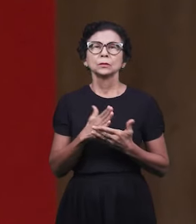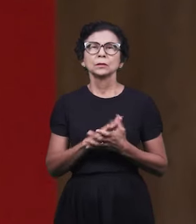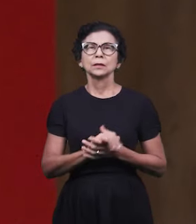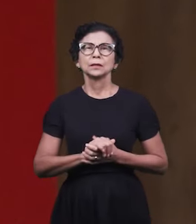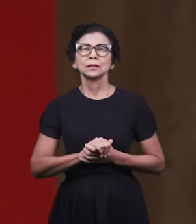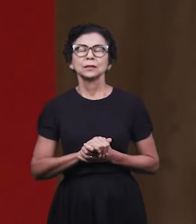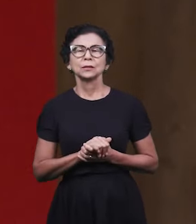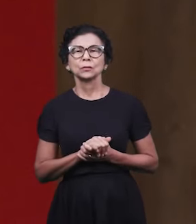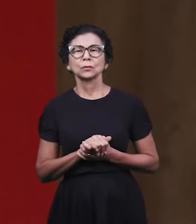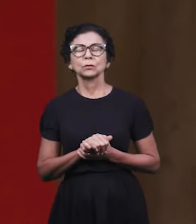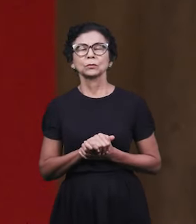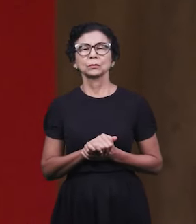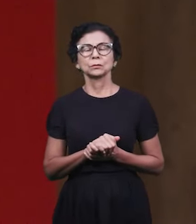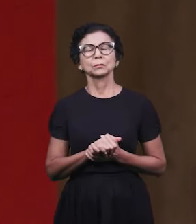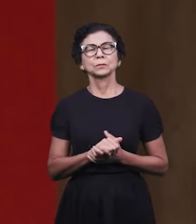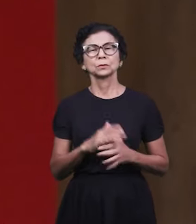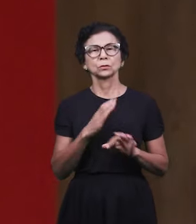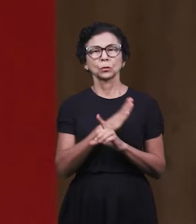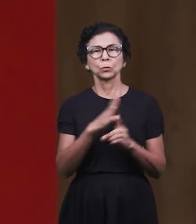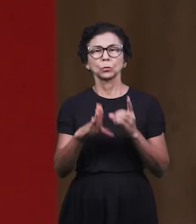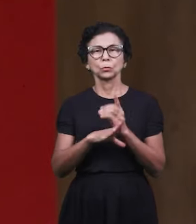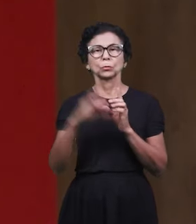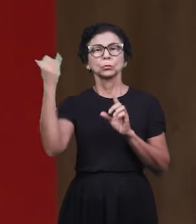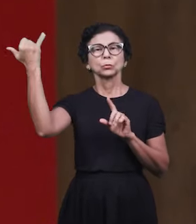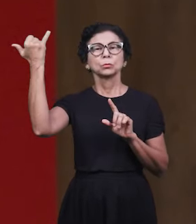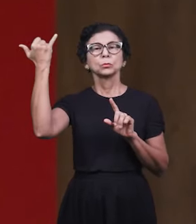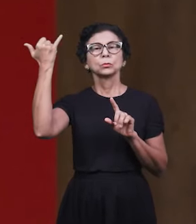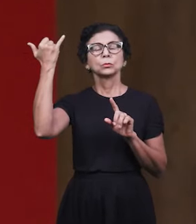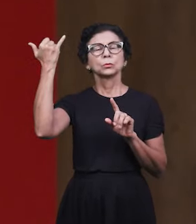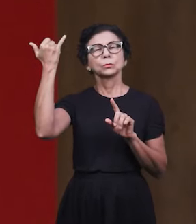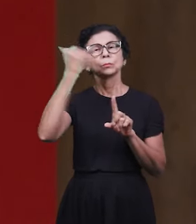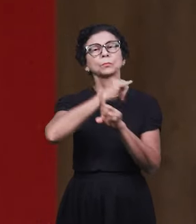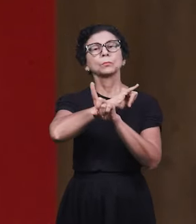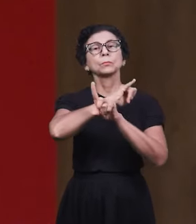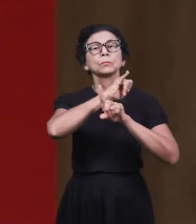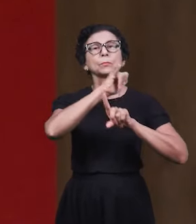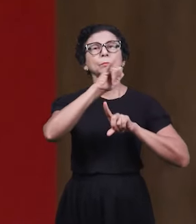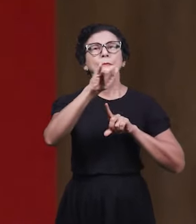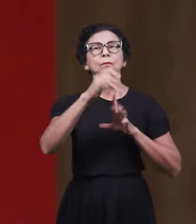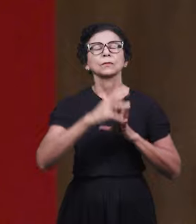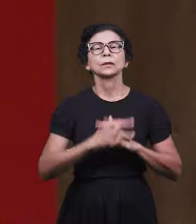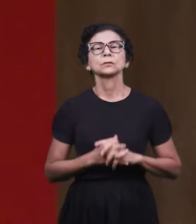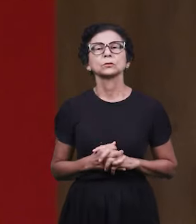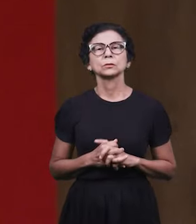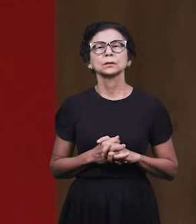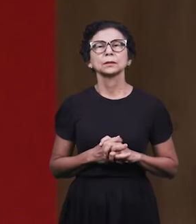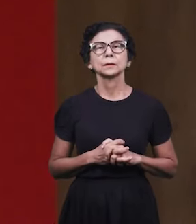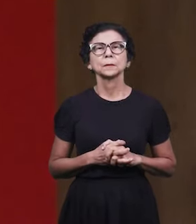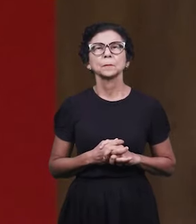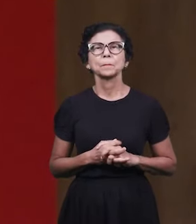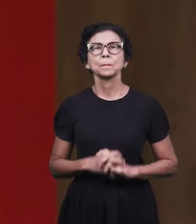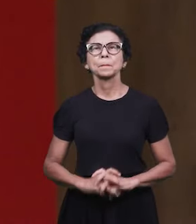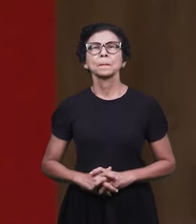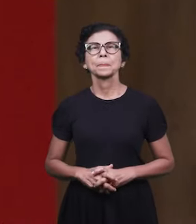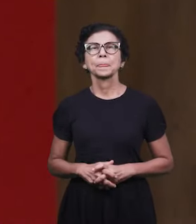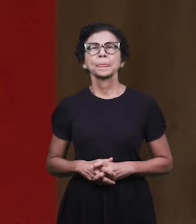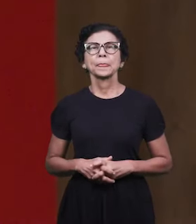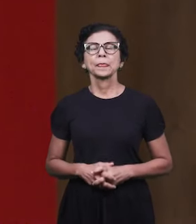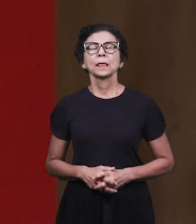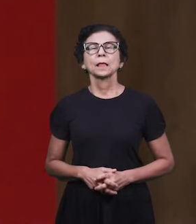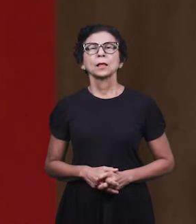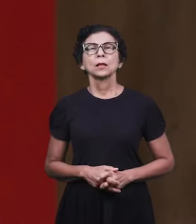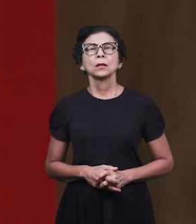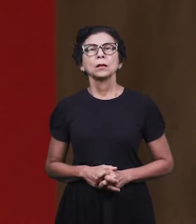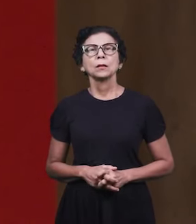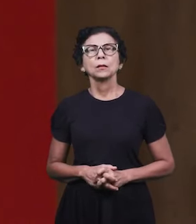tinha um irmão muito usado. Quando eu comecei o culto, reunião e tal, ele falou,